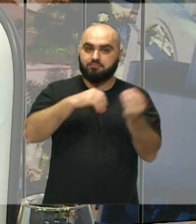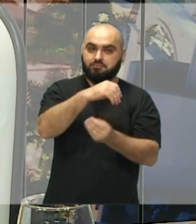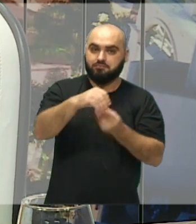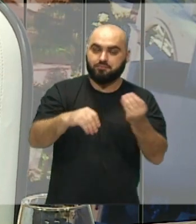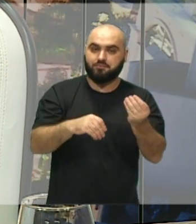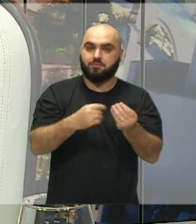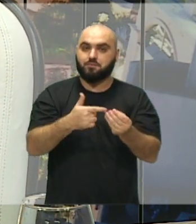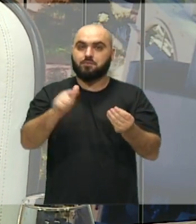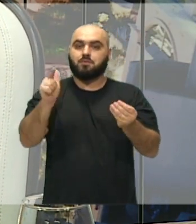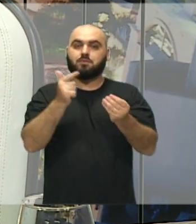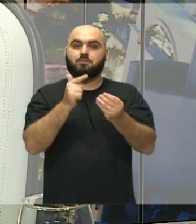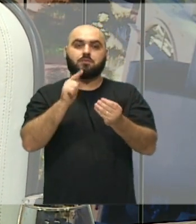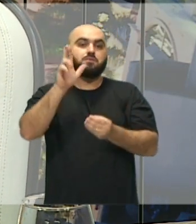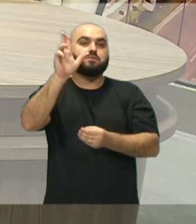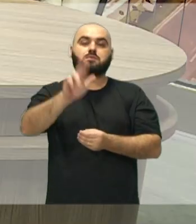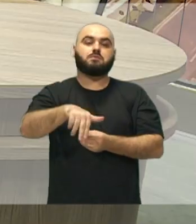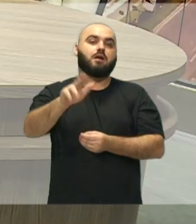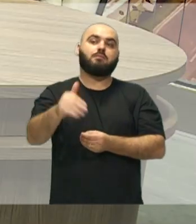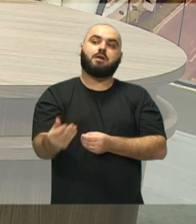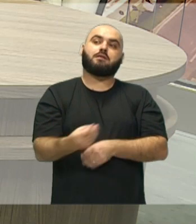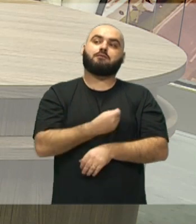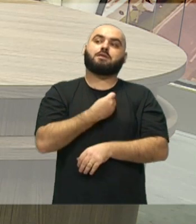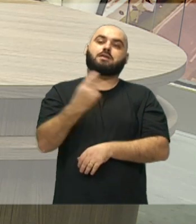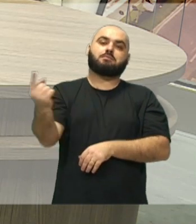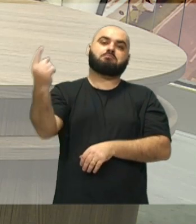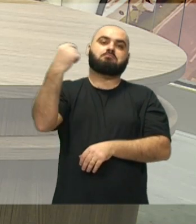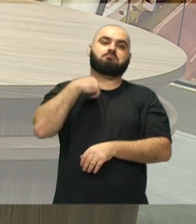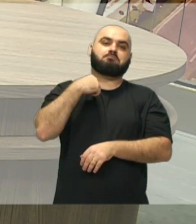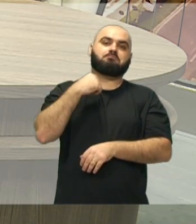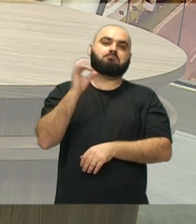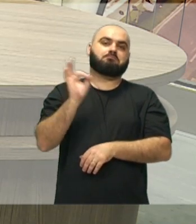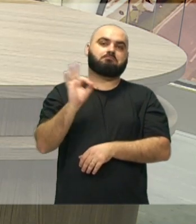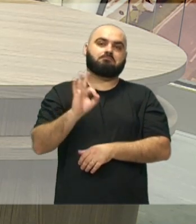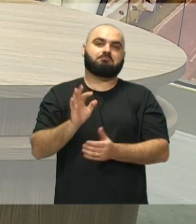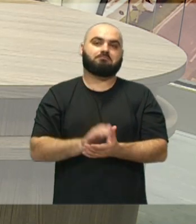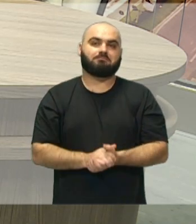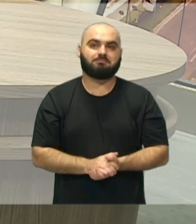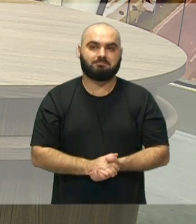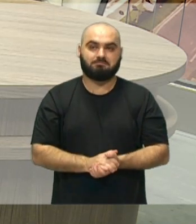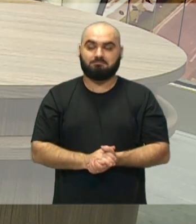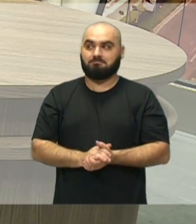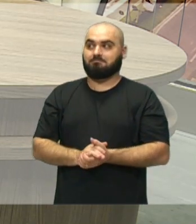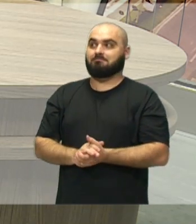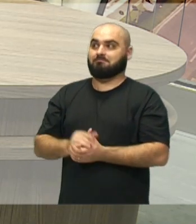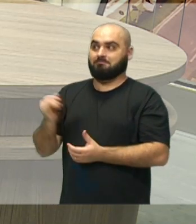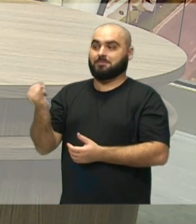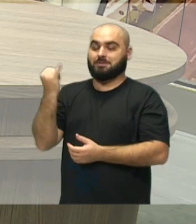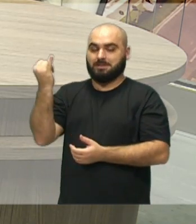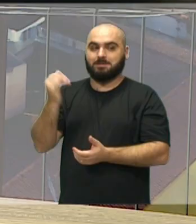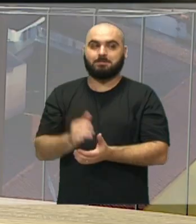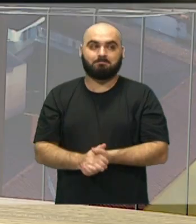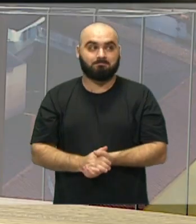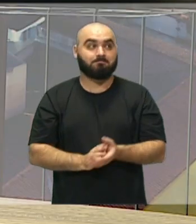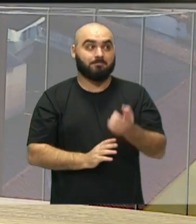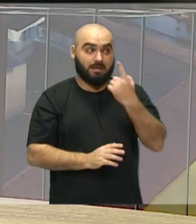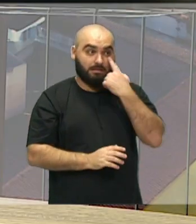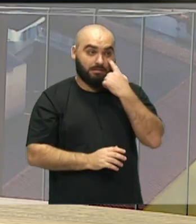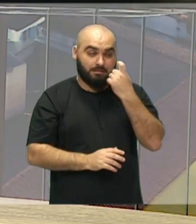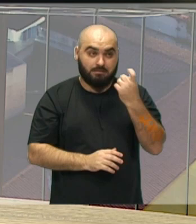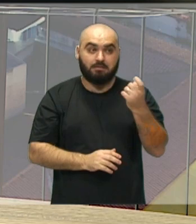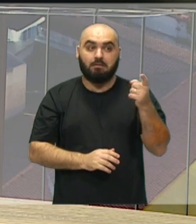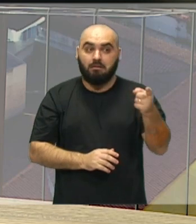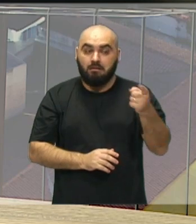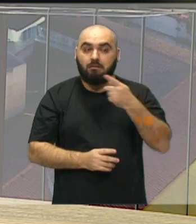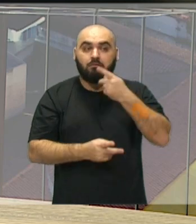outros, nunca mais ela se aproximou de mim. Foi bem impactante. Não, mas é interessante isso que falaste, né? Porque às vezes